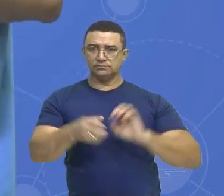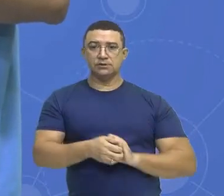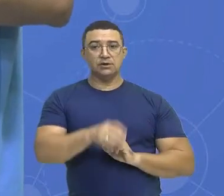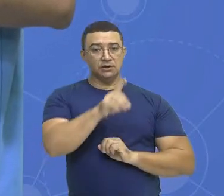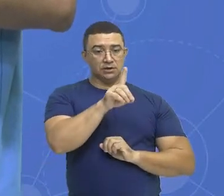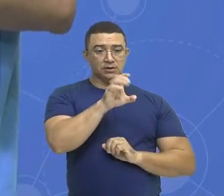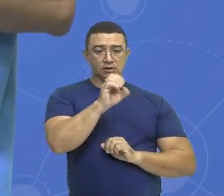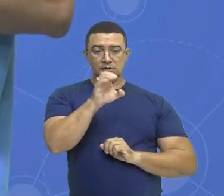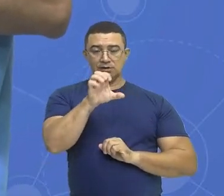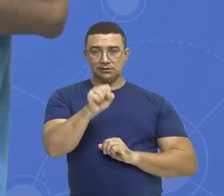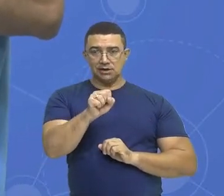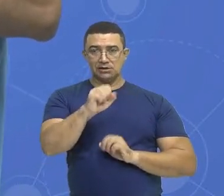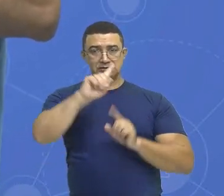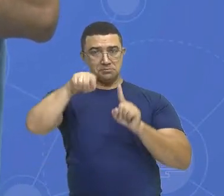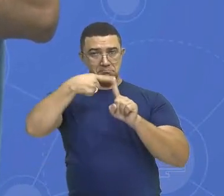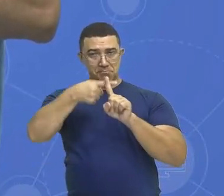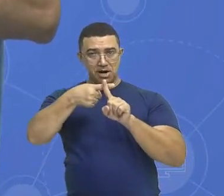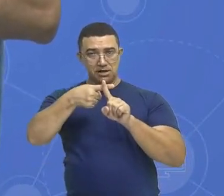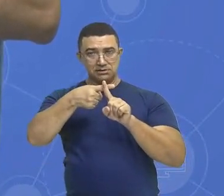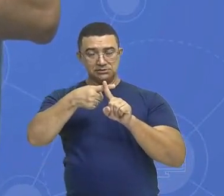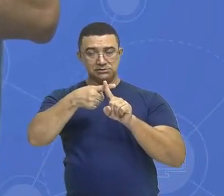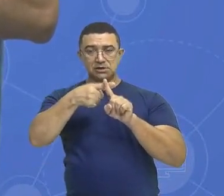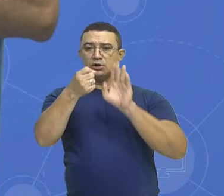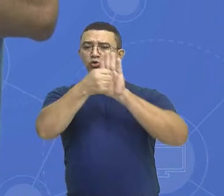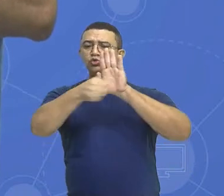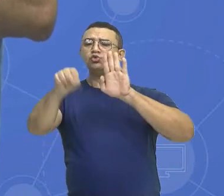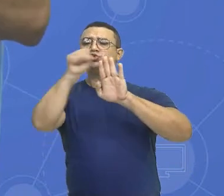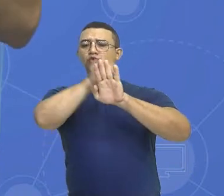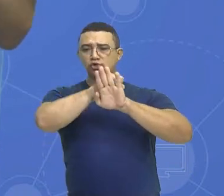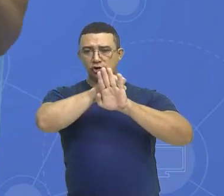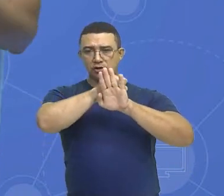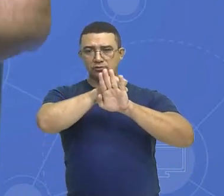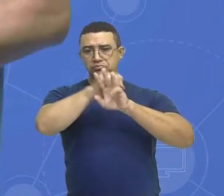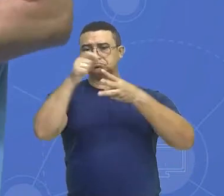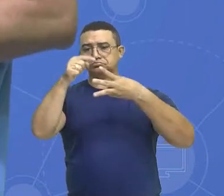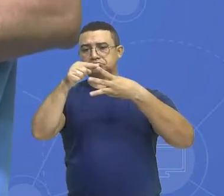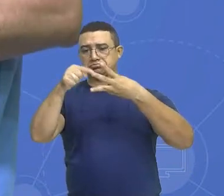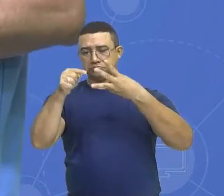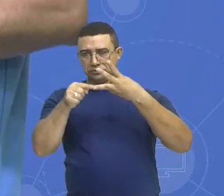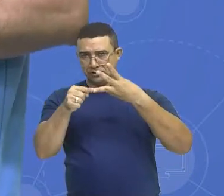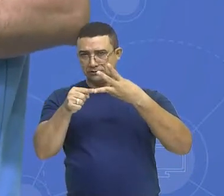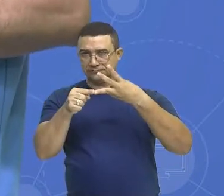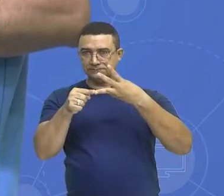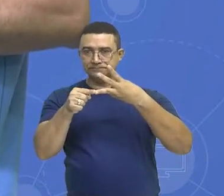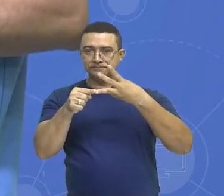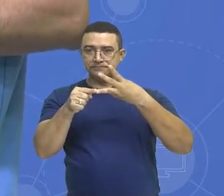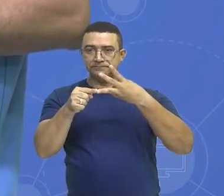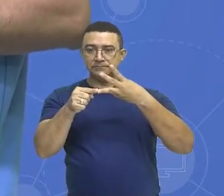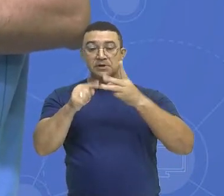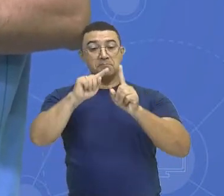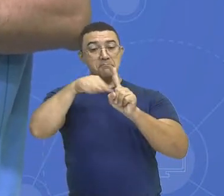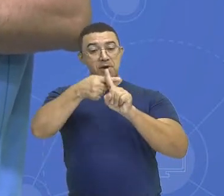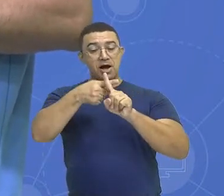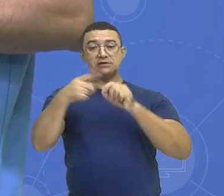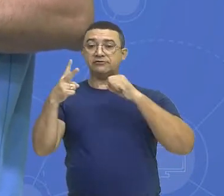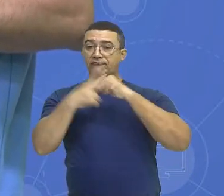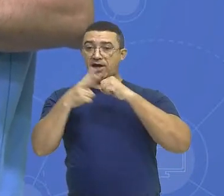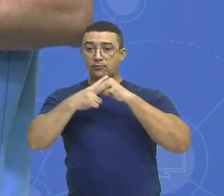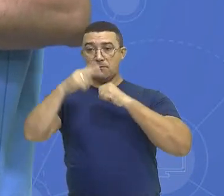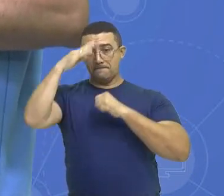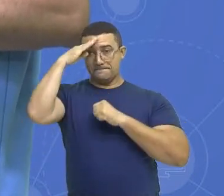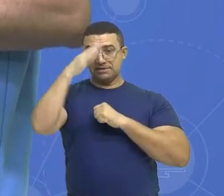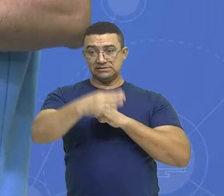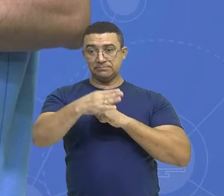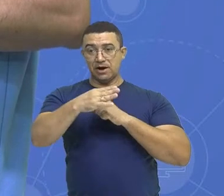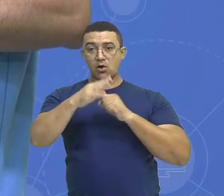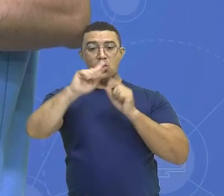mais o sujeito na terceira pessoa do singular, he, she, it, uma palavra equivalente. Aí vou ter o main verb, o verbo principal,